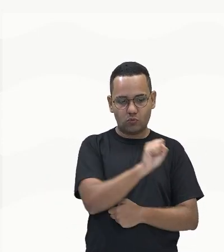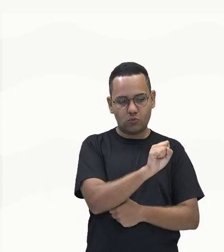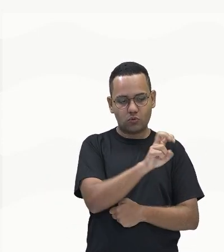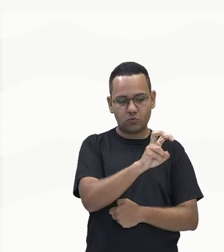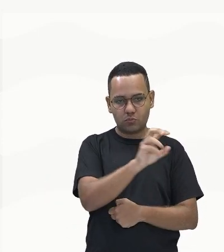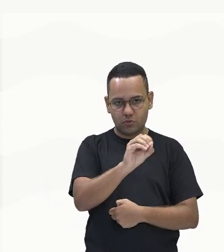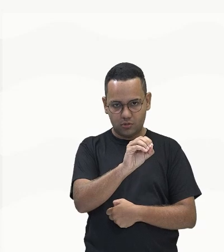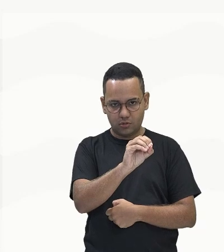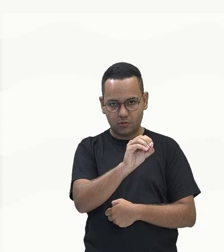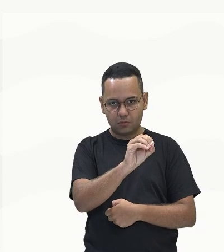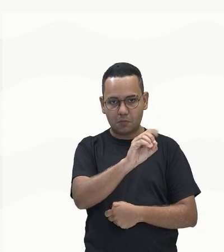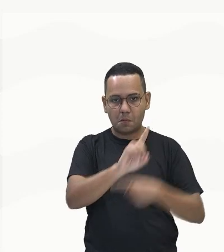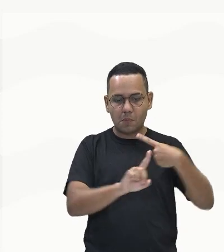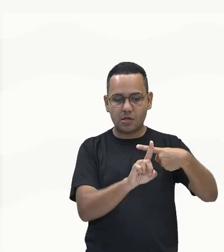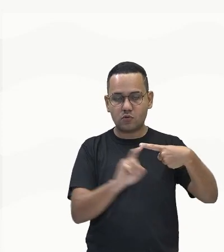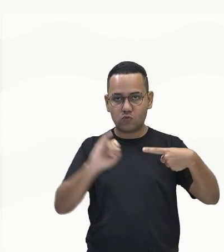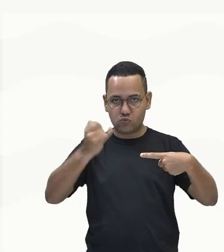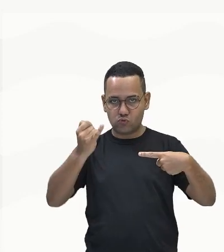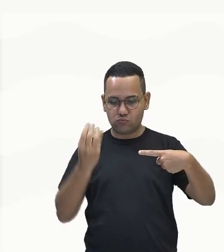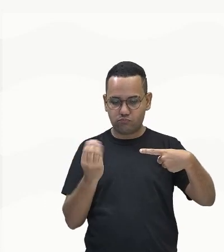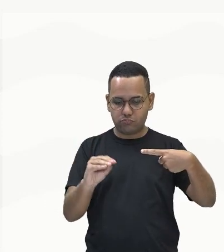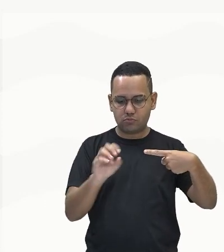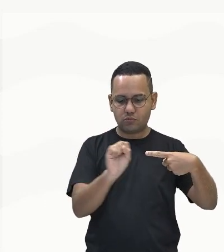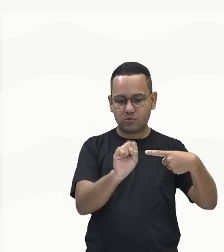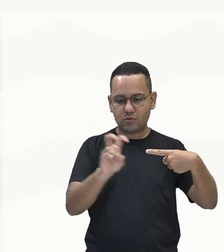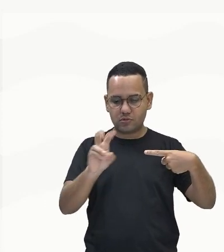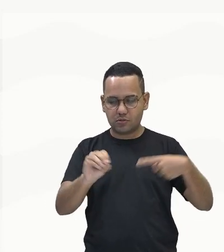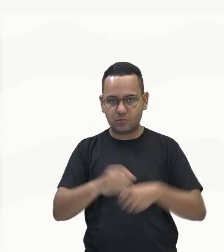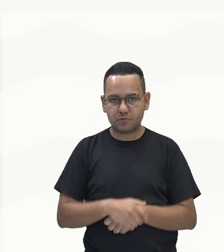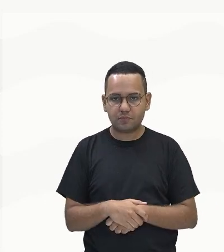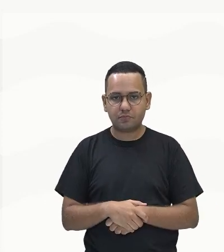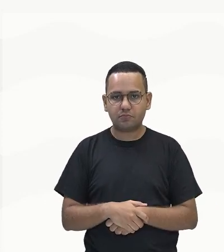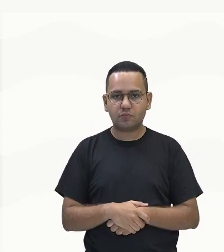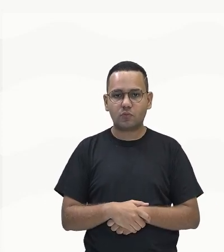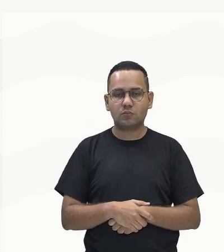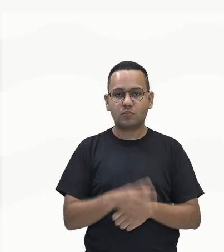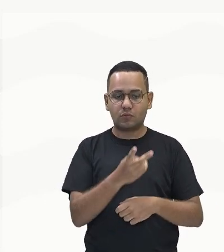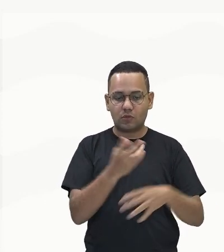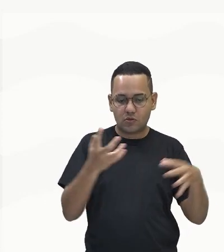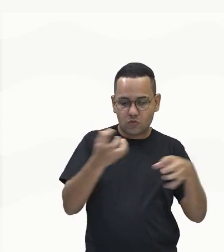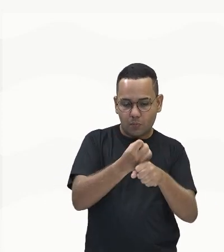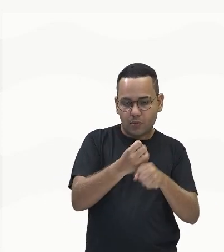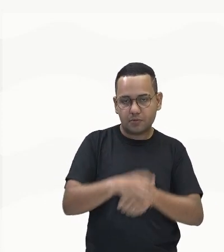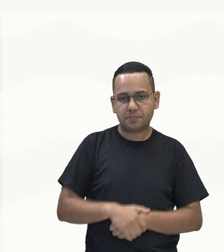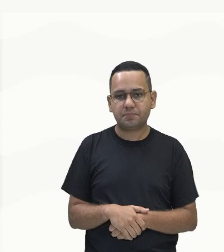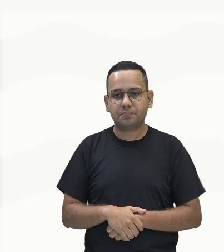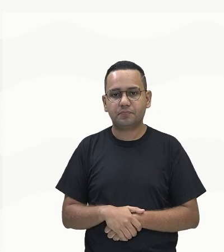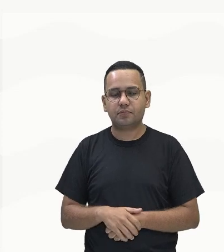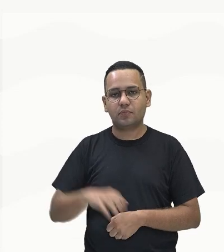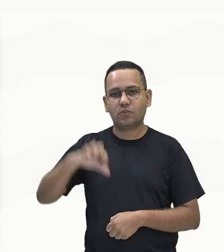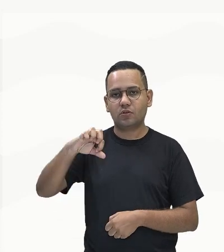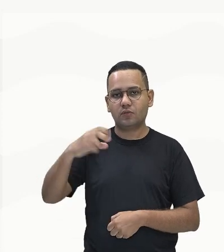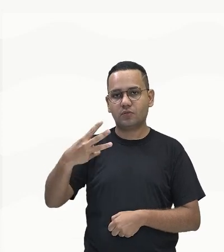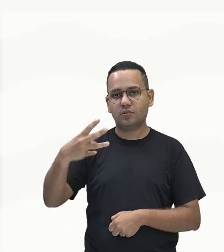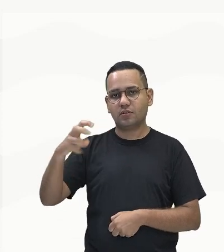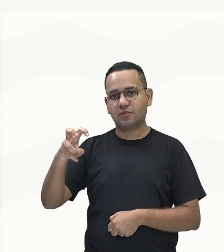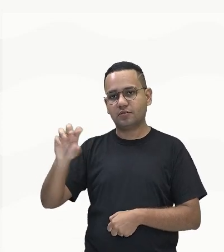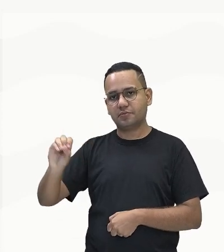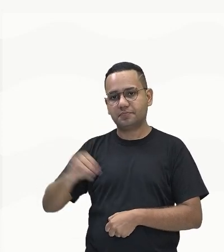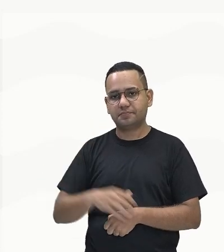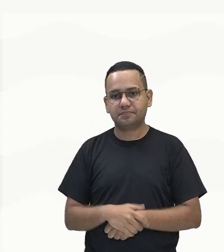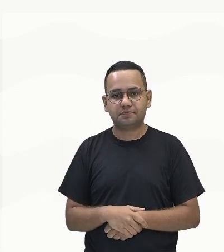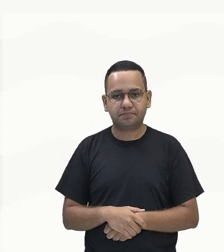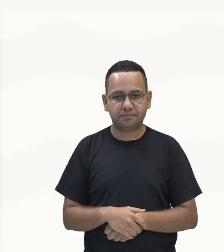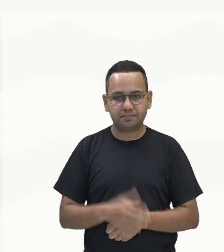acabei de calcular, 850. Basta somar os dois, então meu montante será de R$